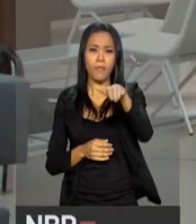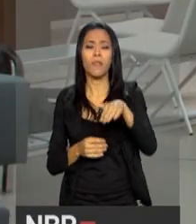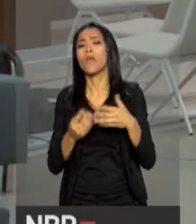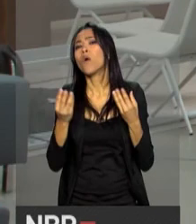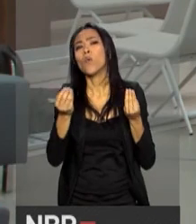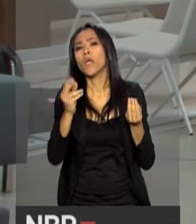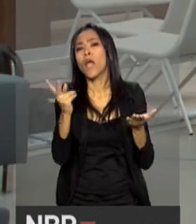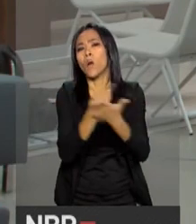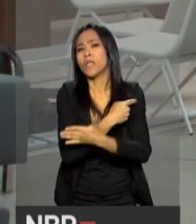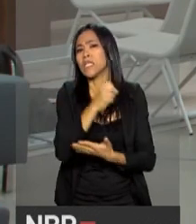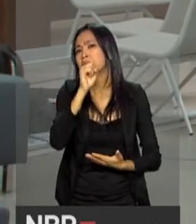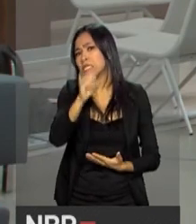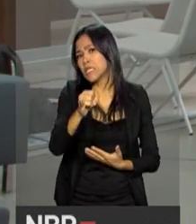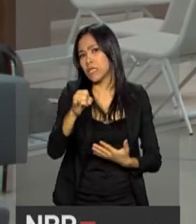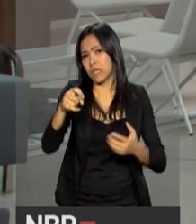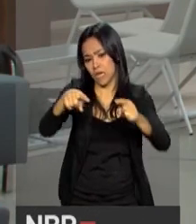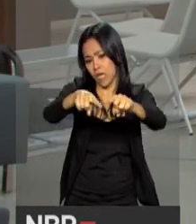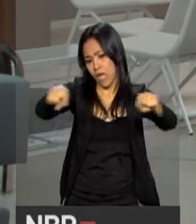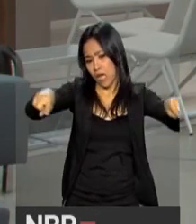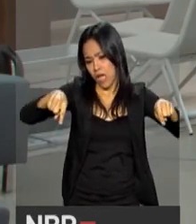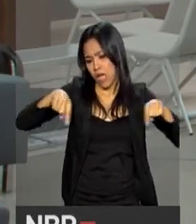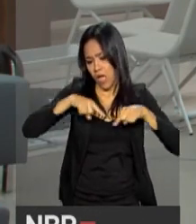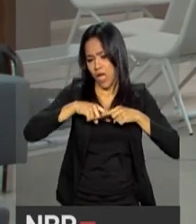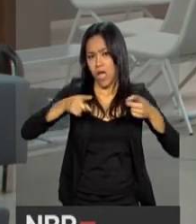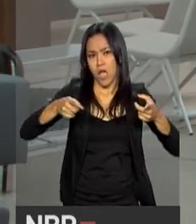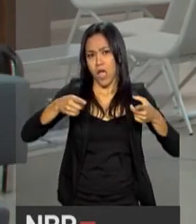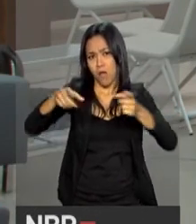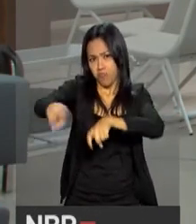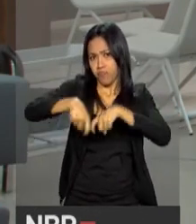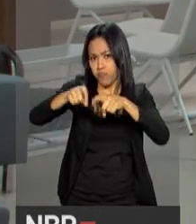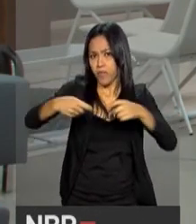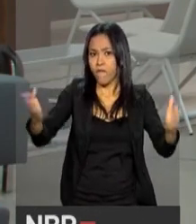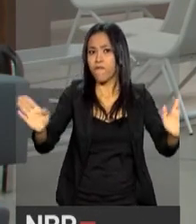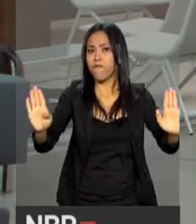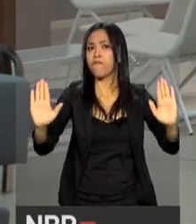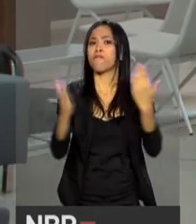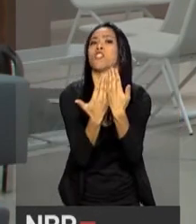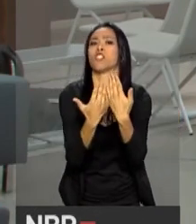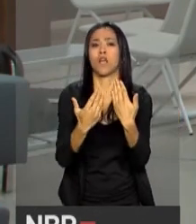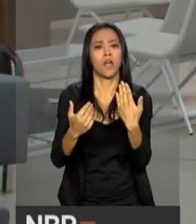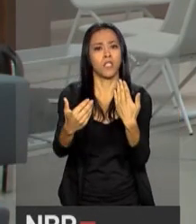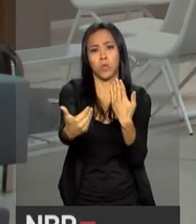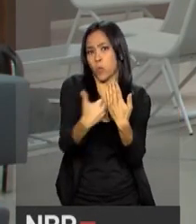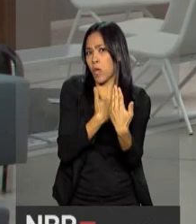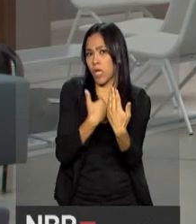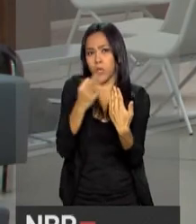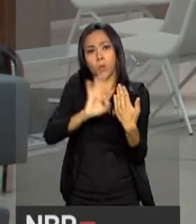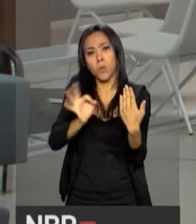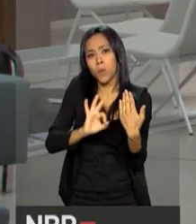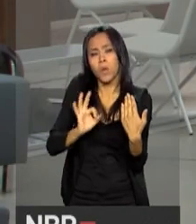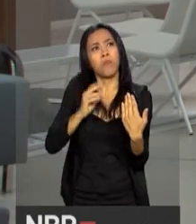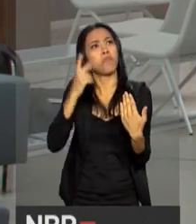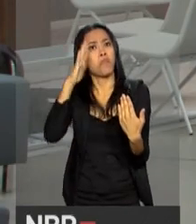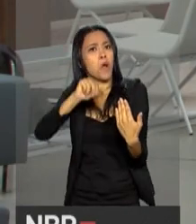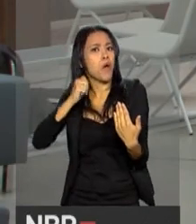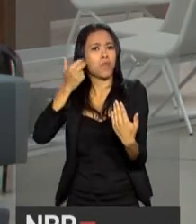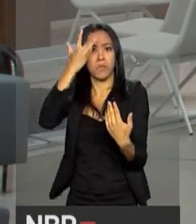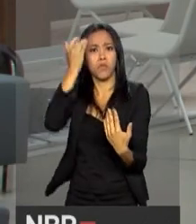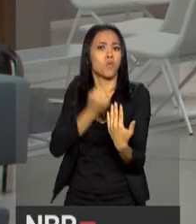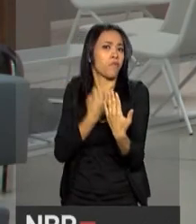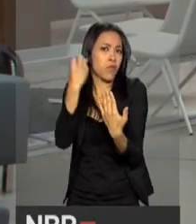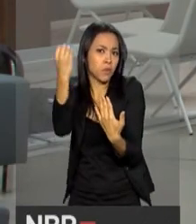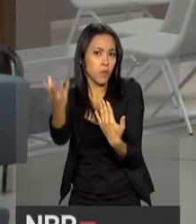acontece se a propriedade se recusar a abrir a porta ou se tiver fechado por algum outro motivo motivo de viagem do